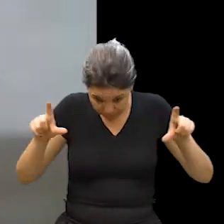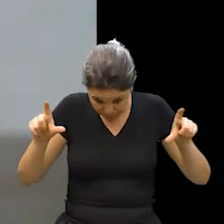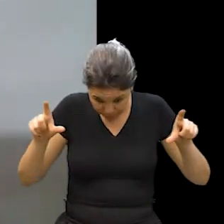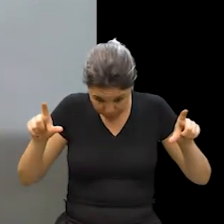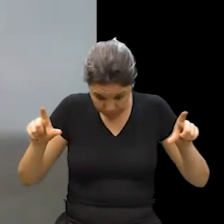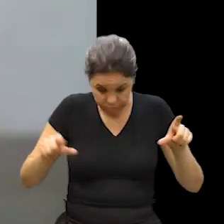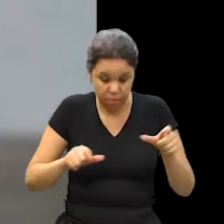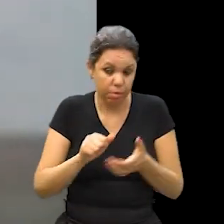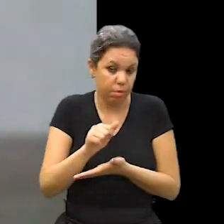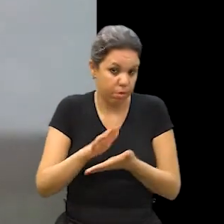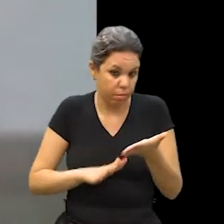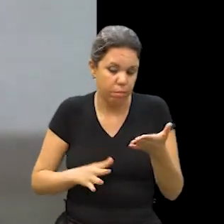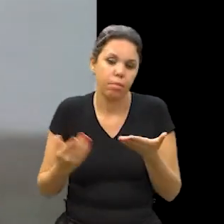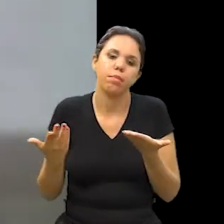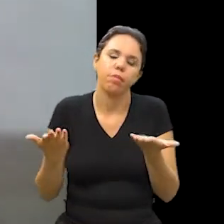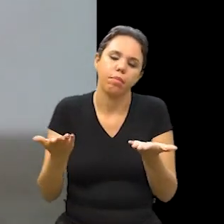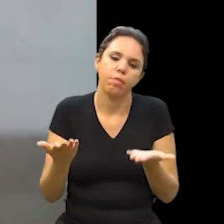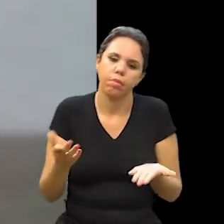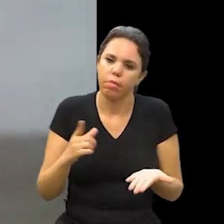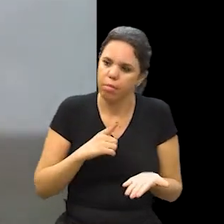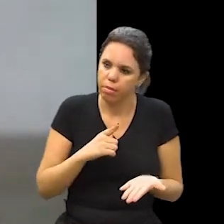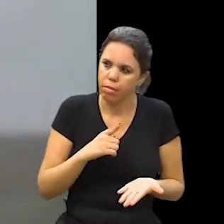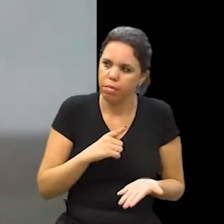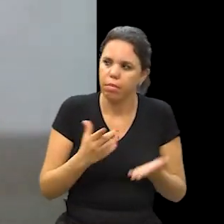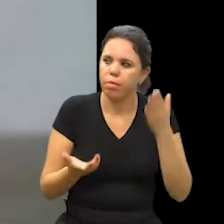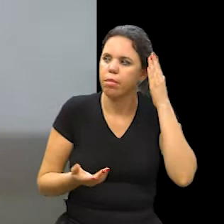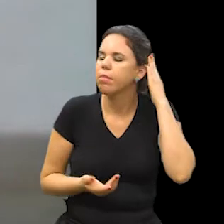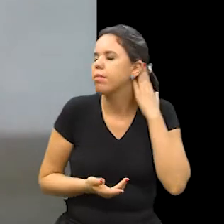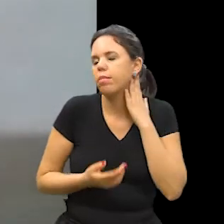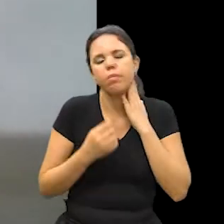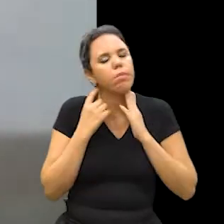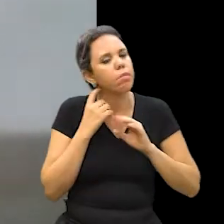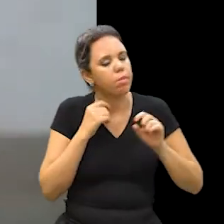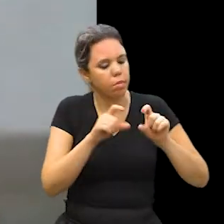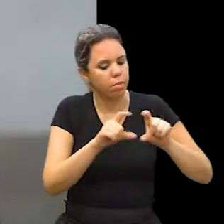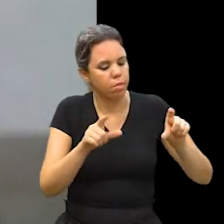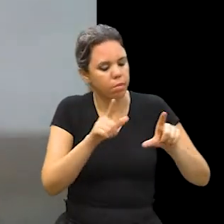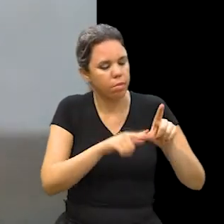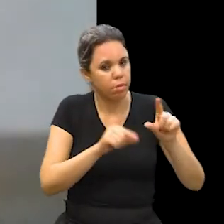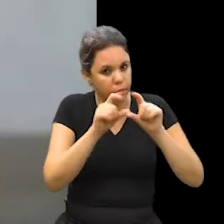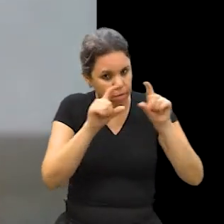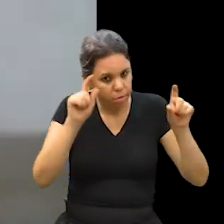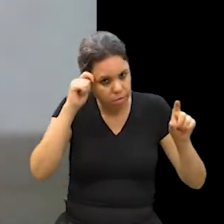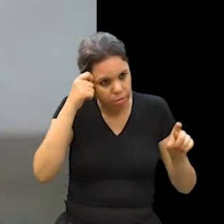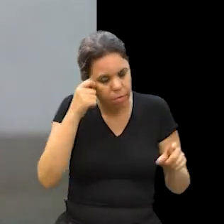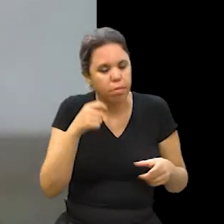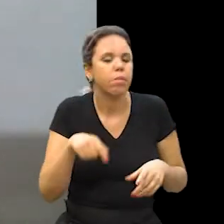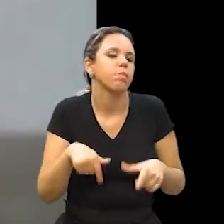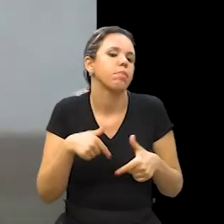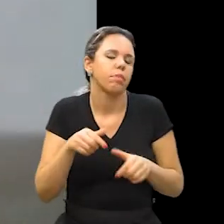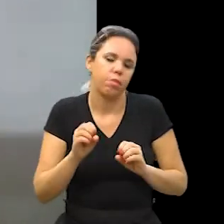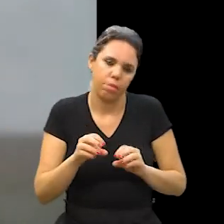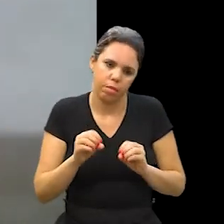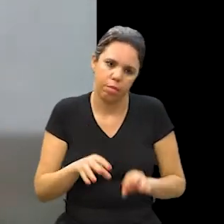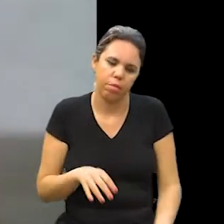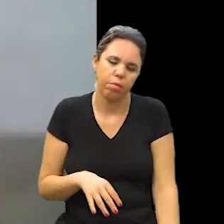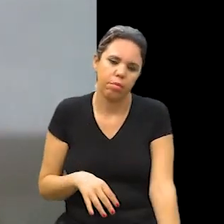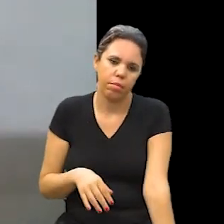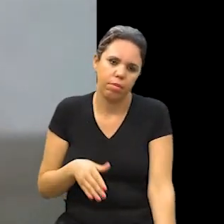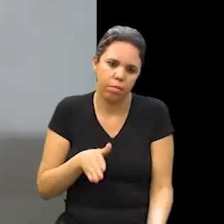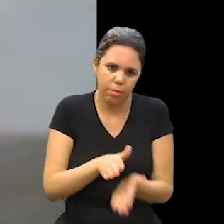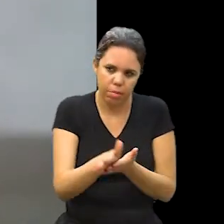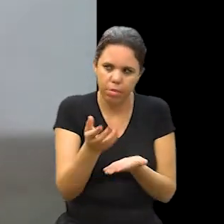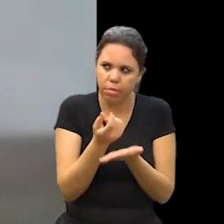as atividades que são dadas, elas têm que ter essa questão do negrito, a gente trabalha com impressoras